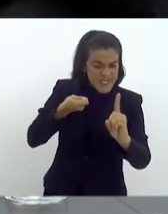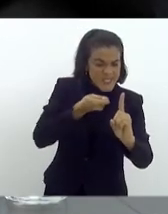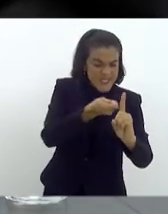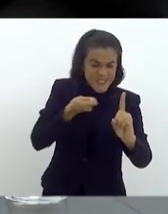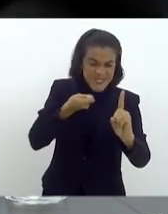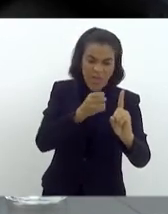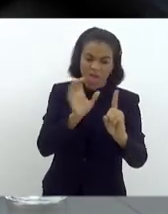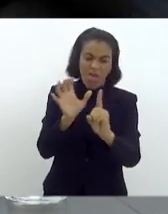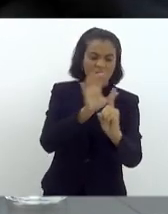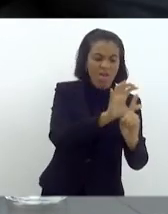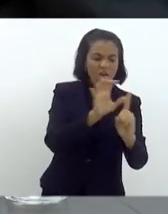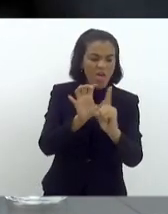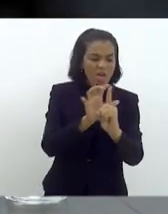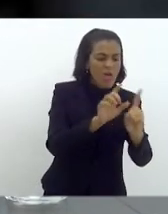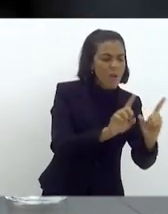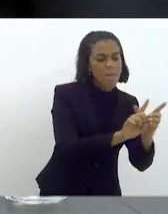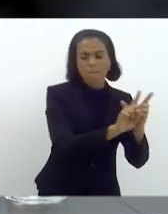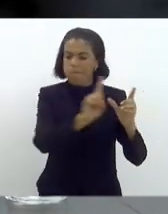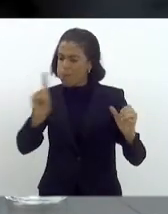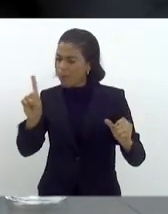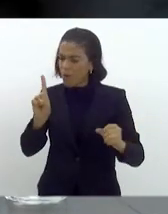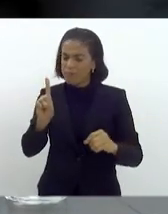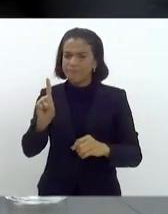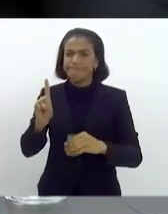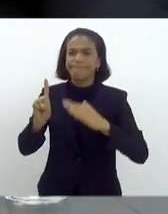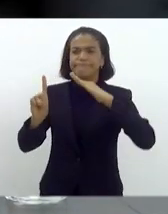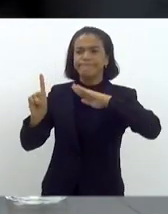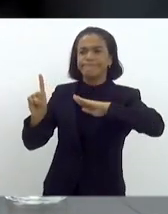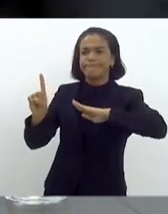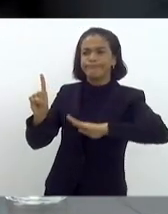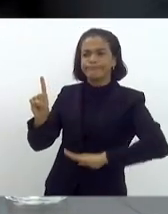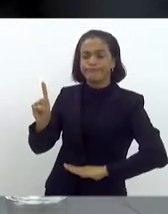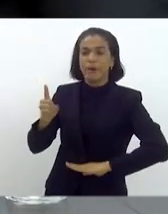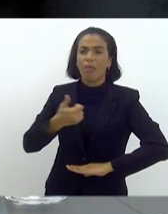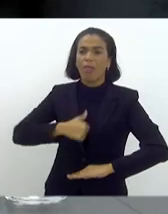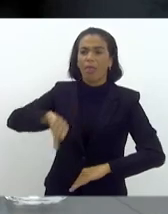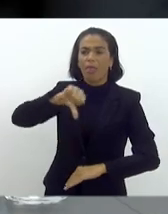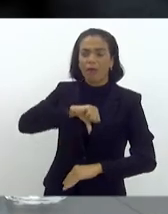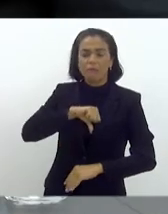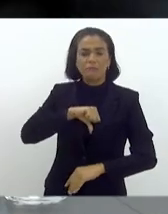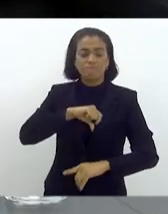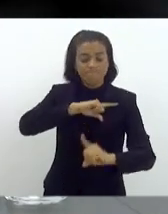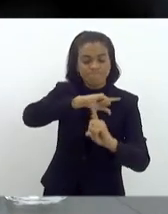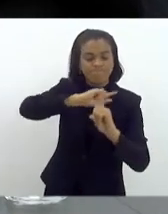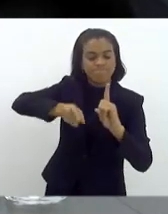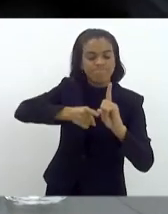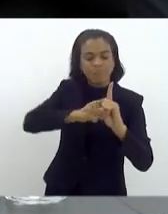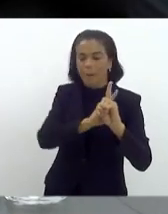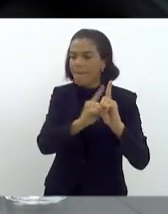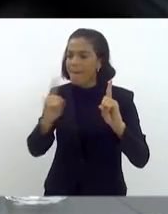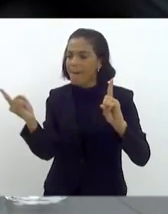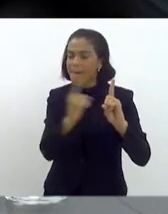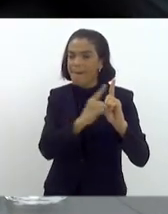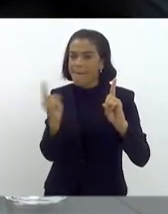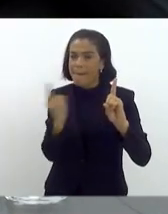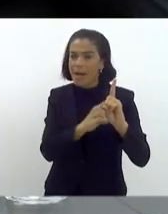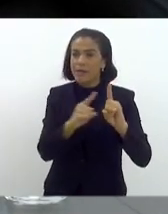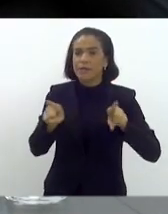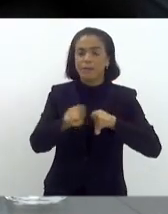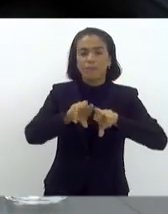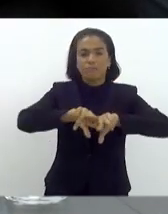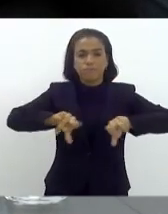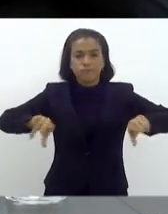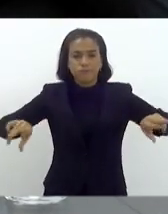manipulação isolamento chantagem ridicularização limitação do direito de dirigir ou qualquer outro meio que venha